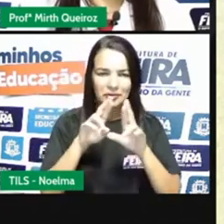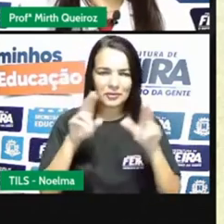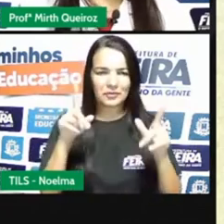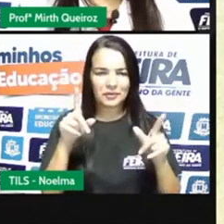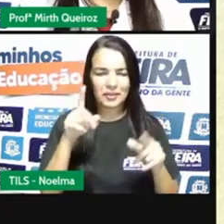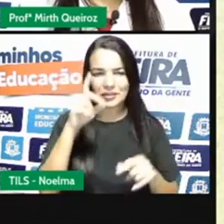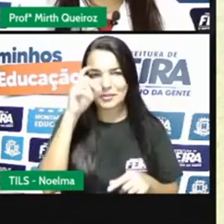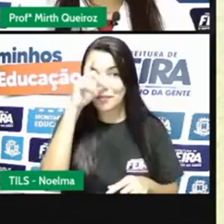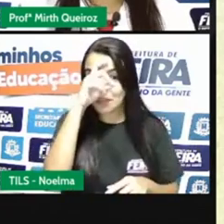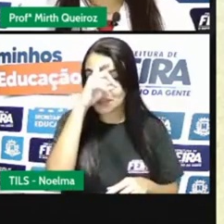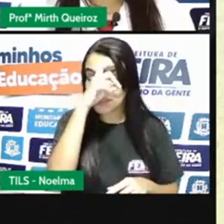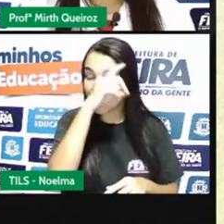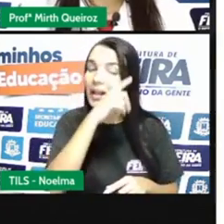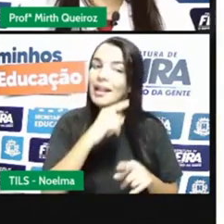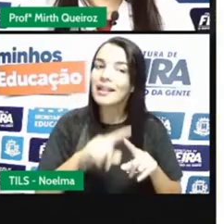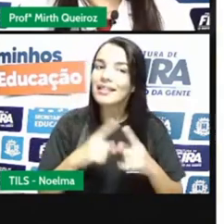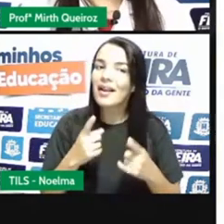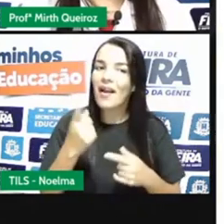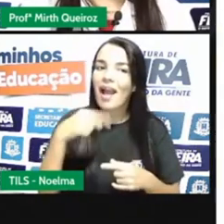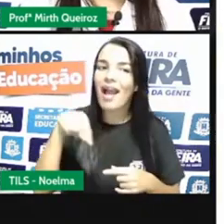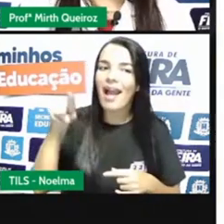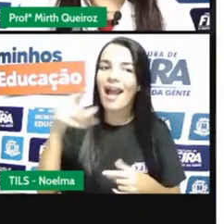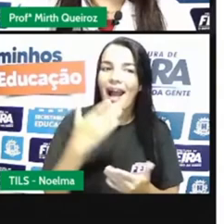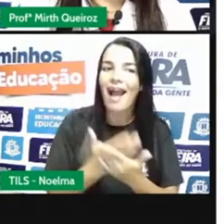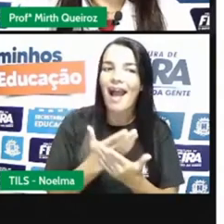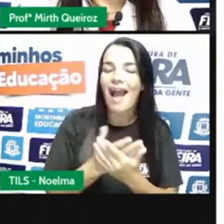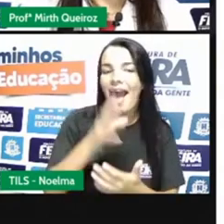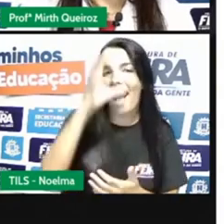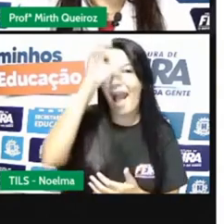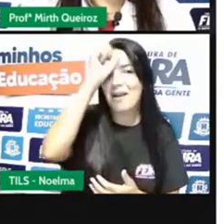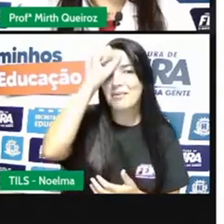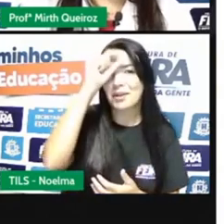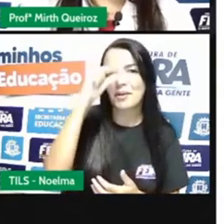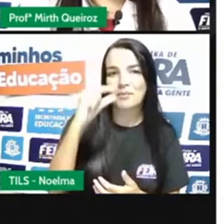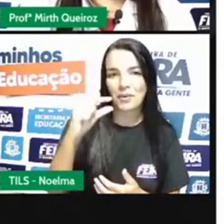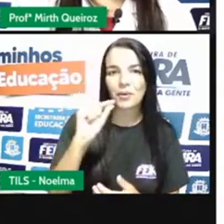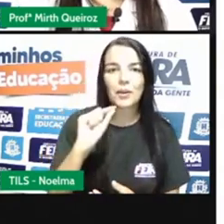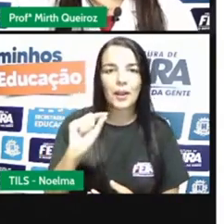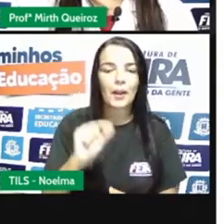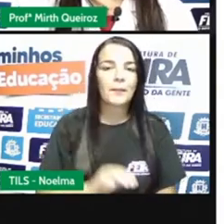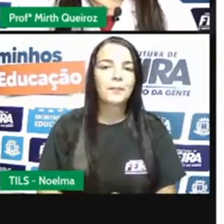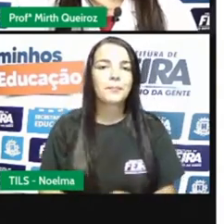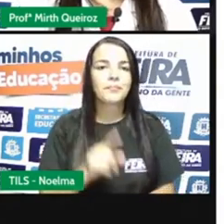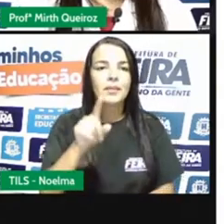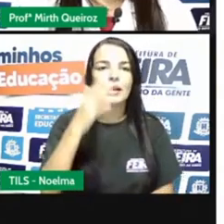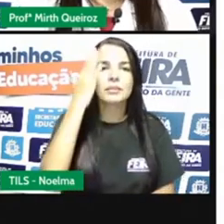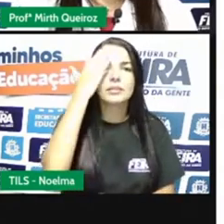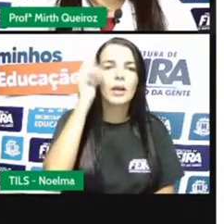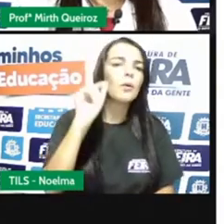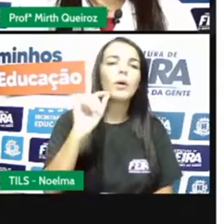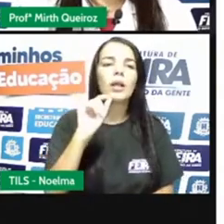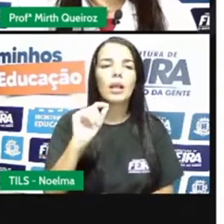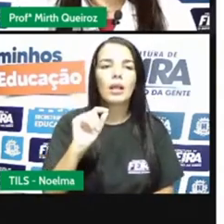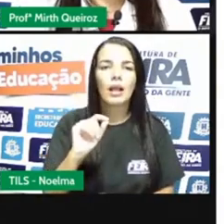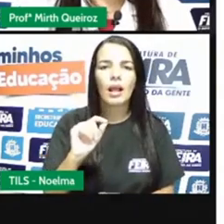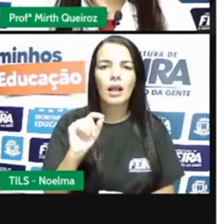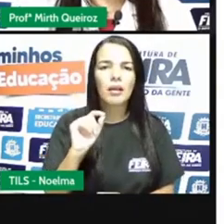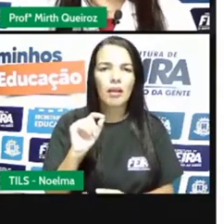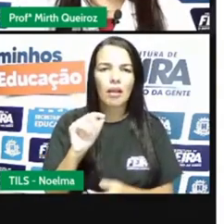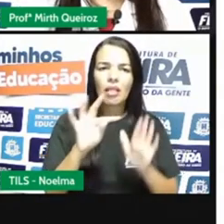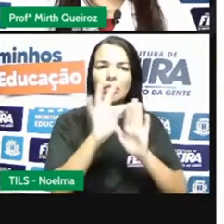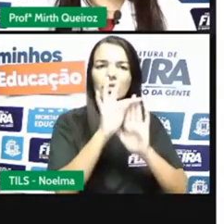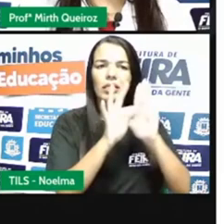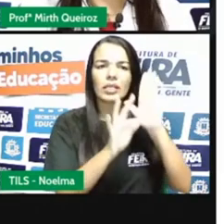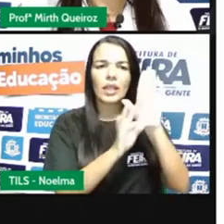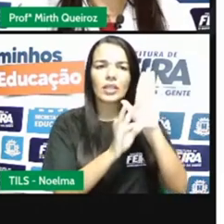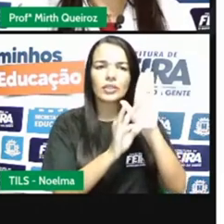isso, Pro? Nós iremos falar sobre isso. Aqui nós temos alguns exemplos. Você sabe o que